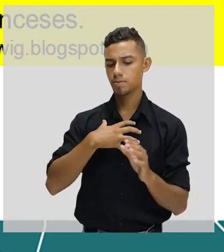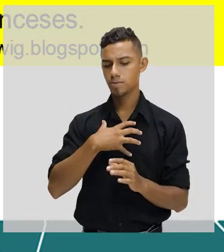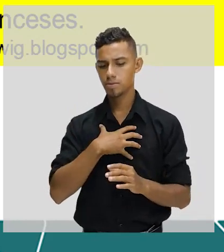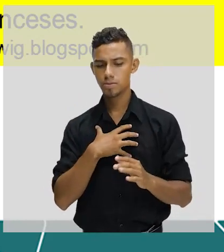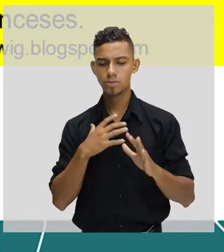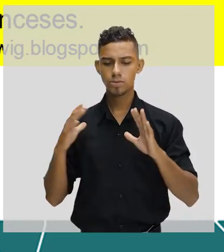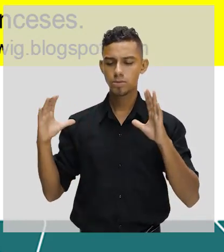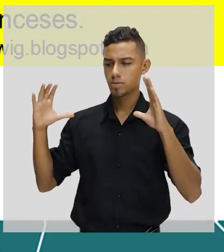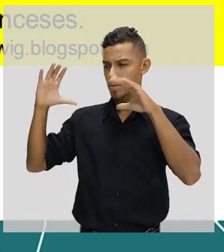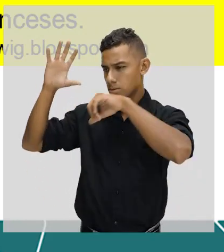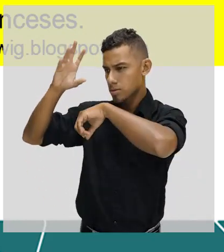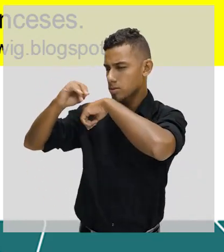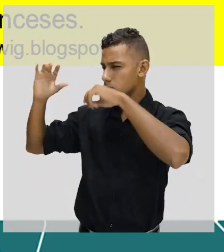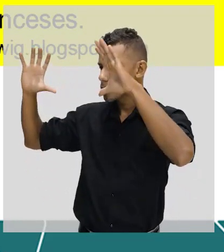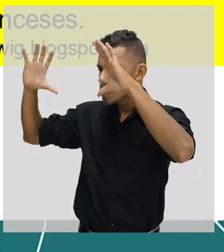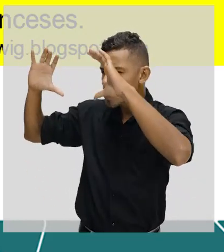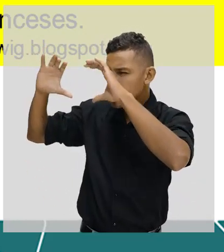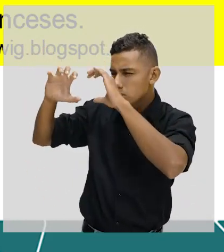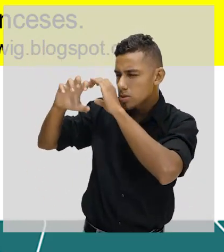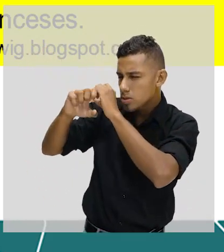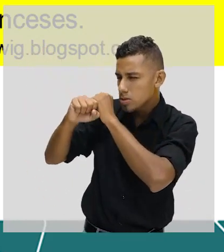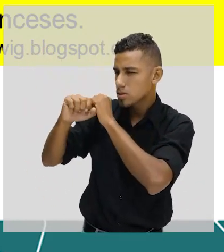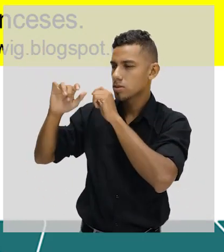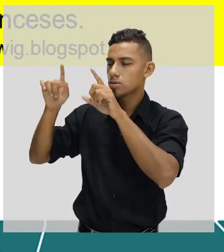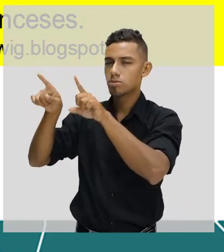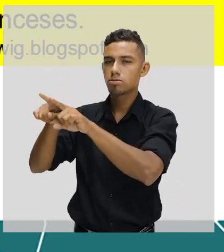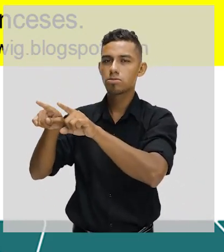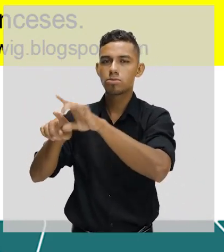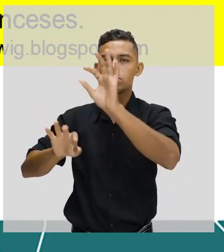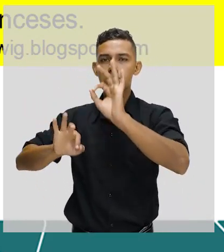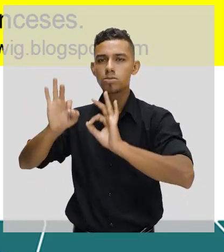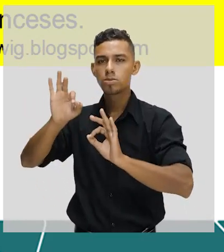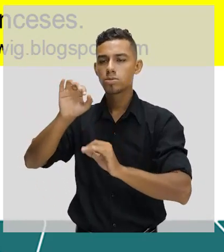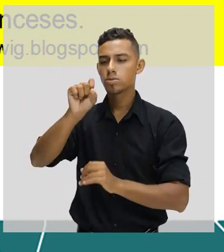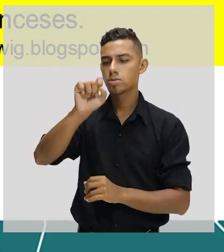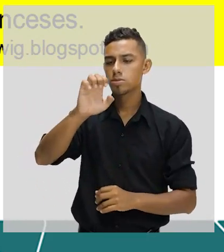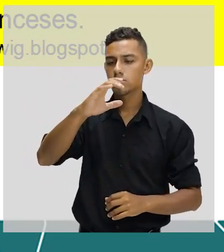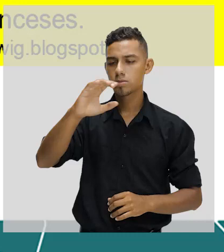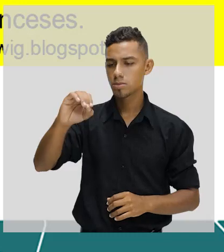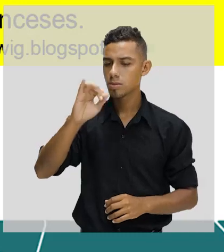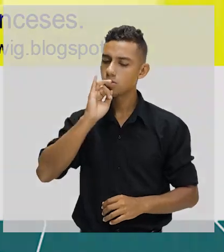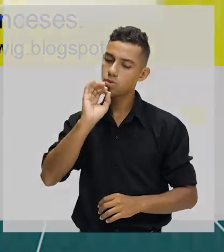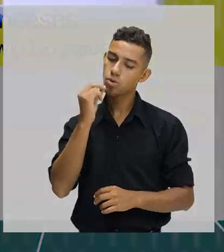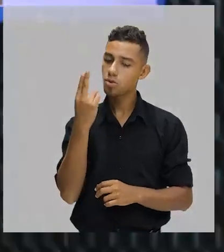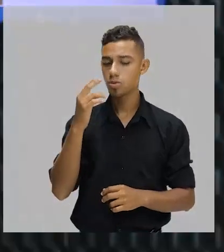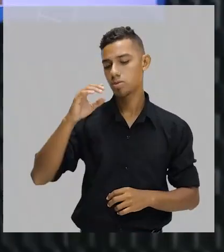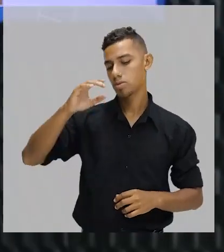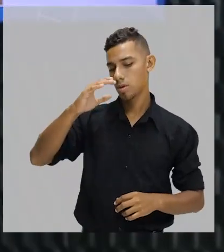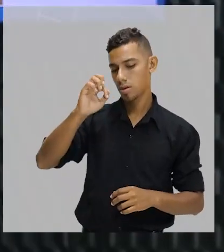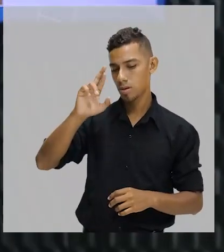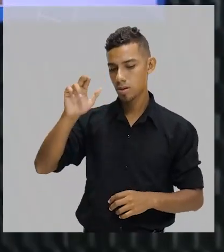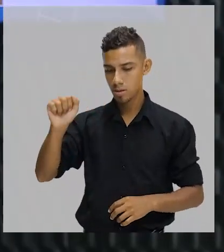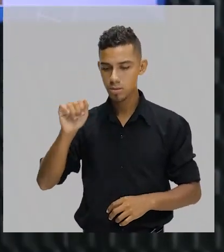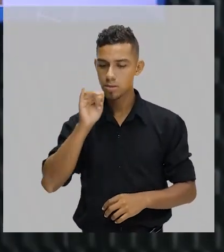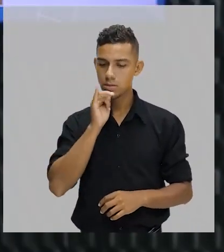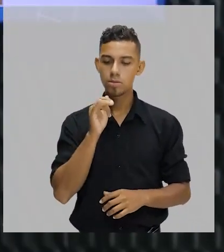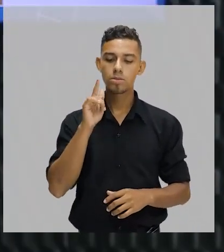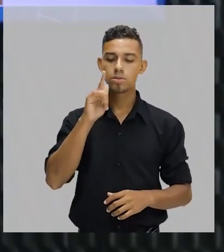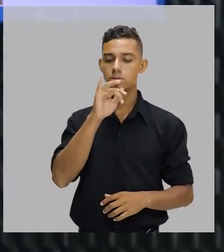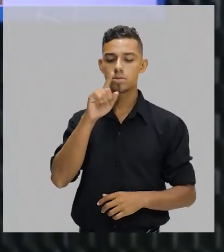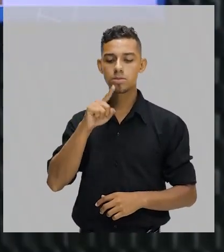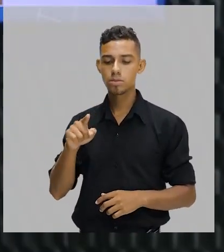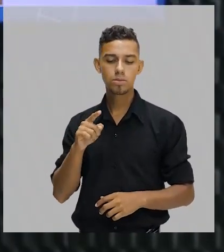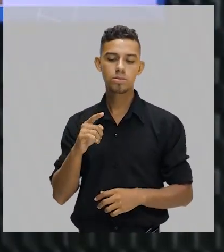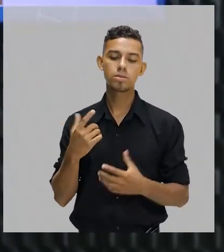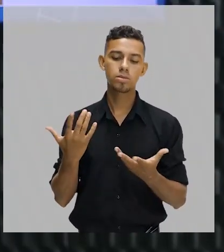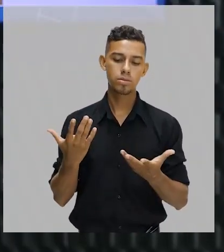de esfumaçado, que é uma característica do pastel seco. O pastel, ou a cera, no caso, o giz de cera, né? A gente chama de giz de cera, que é o mais comum, mas o